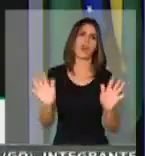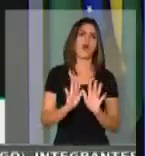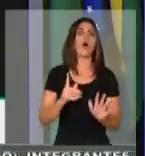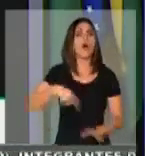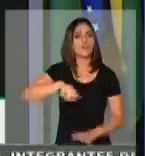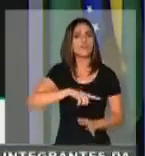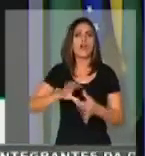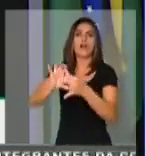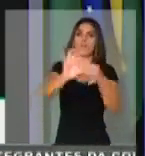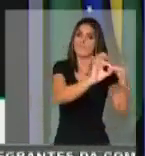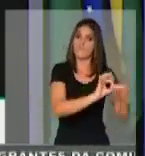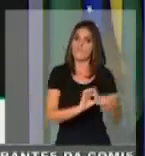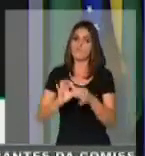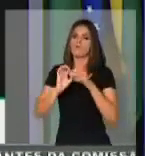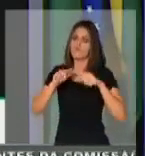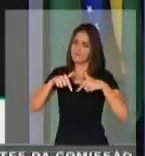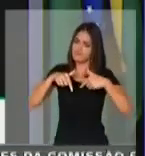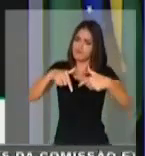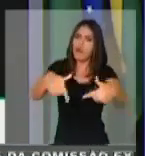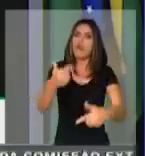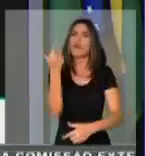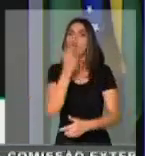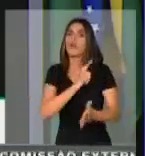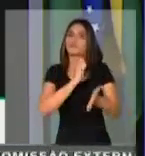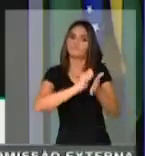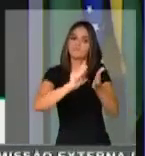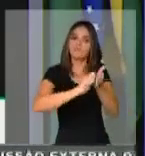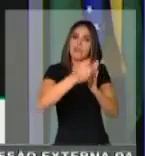unir esforços e construir um texto que